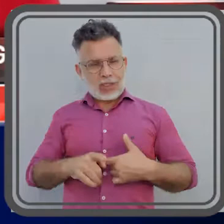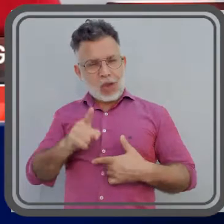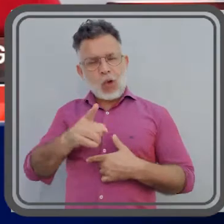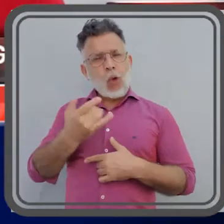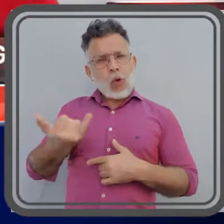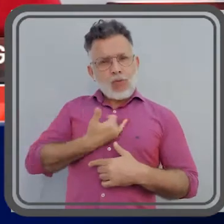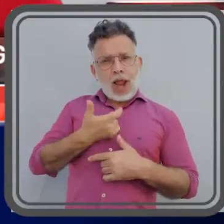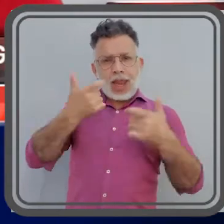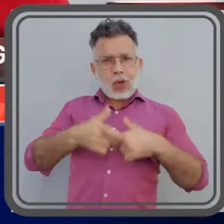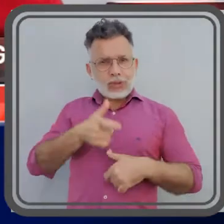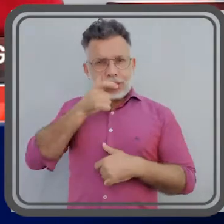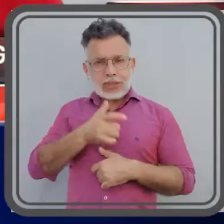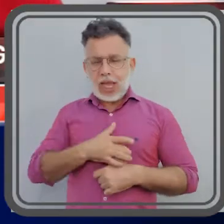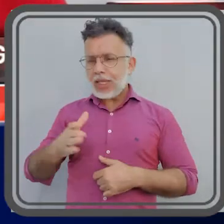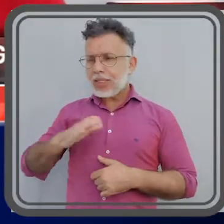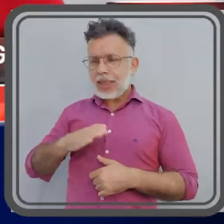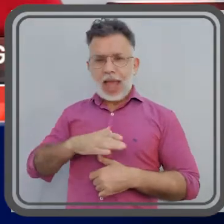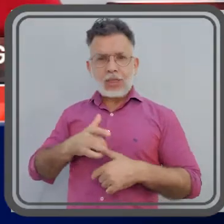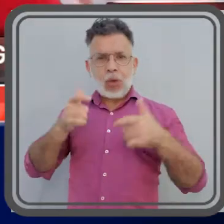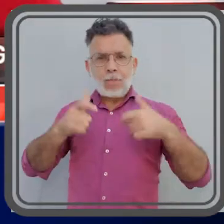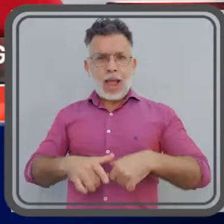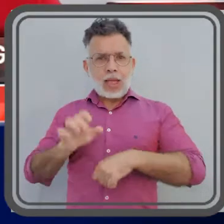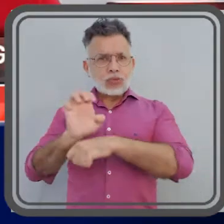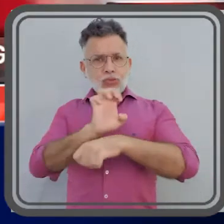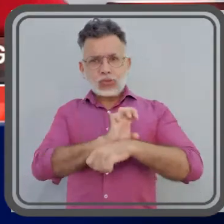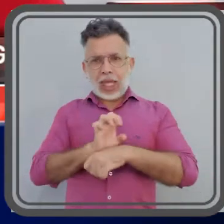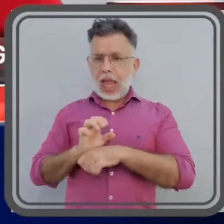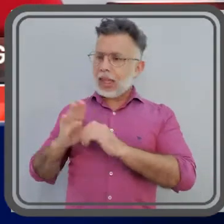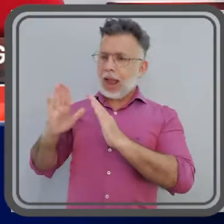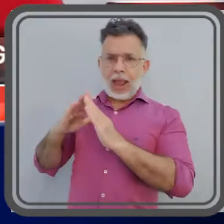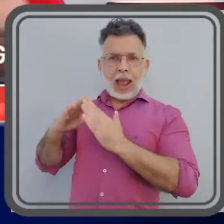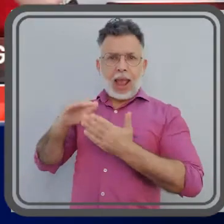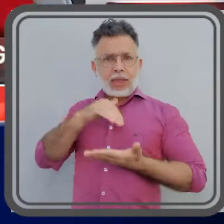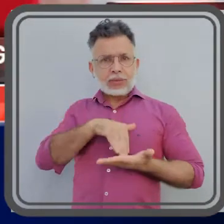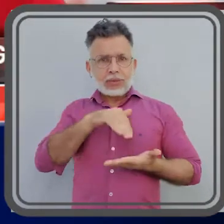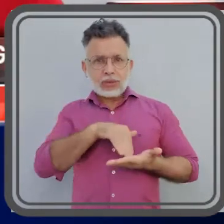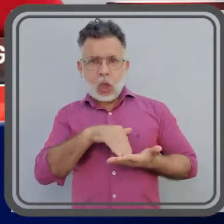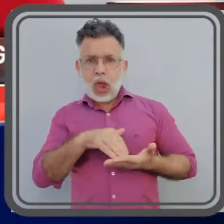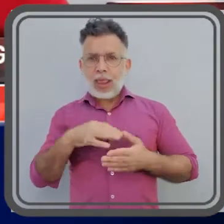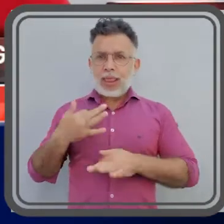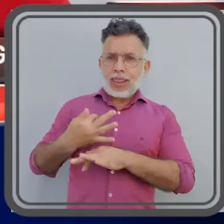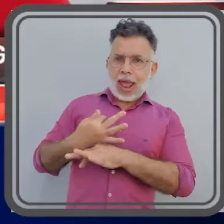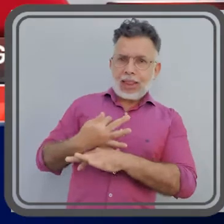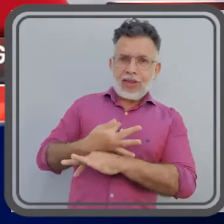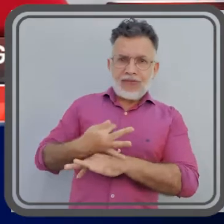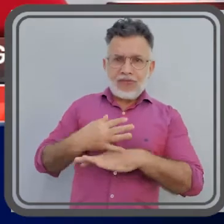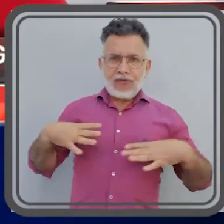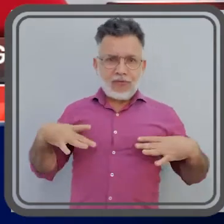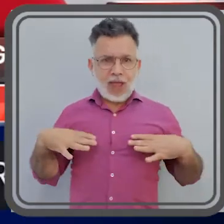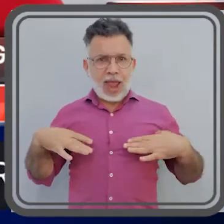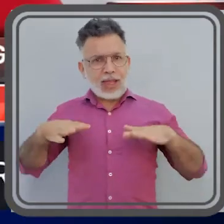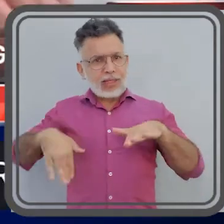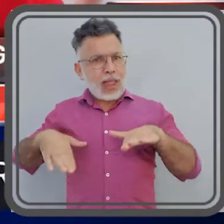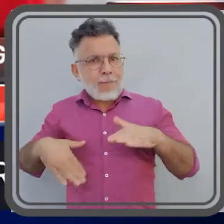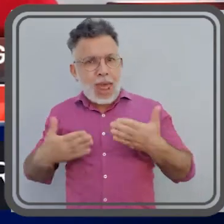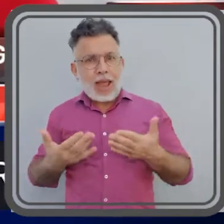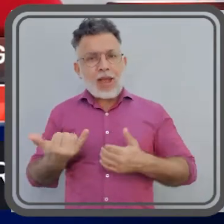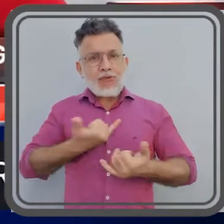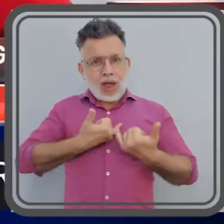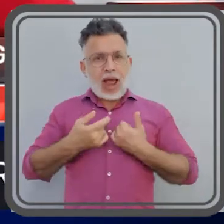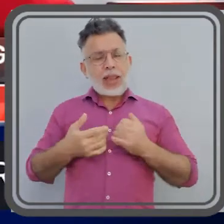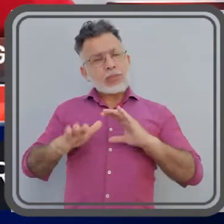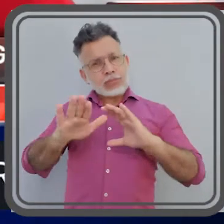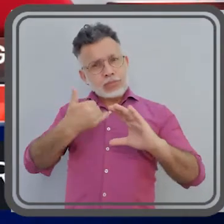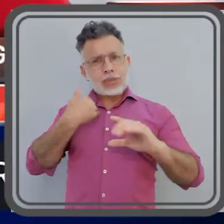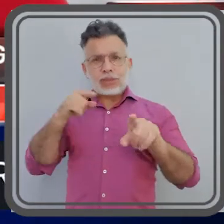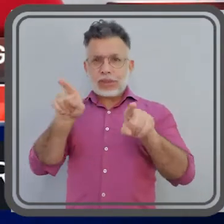de onde está assistindo, a cidade, o bairro, o estado, né? Está de casa, está do escritório, está de férias, está na praia. Comenta aí para a gente conhecer um pouquinho mais de vocês. Participe